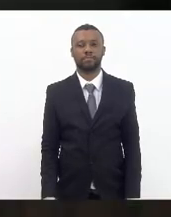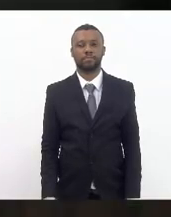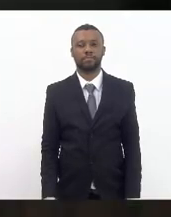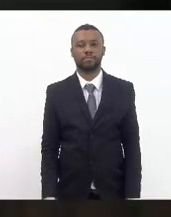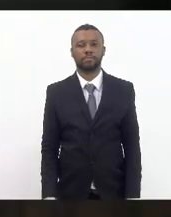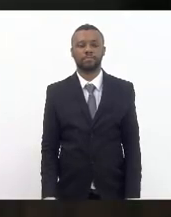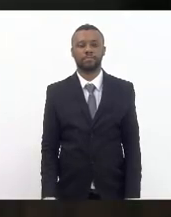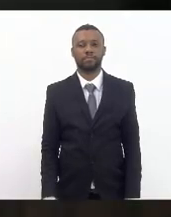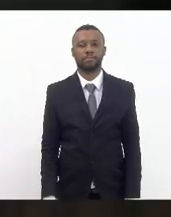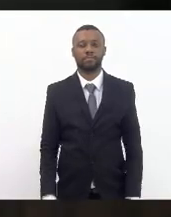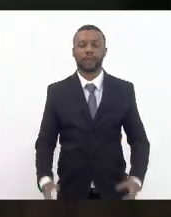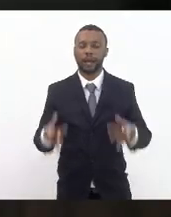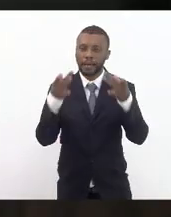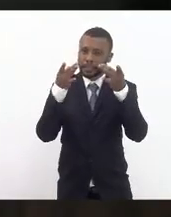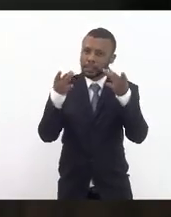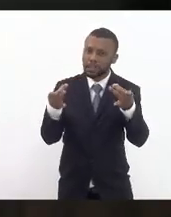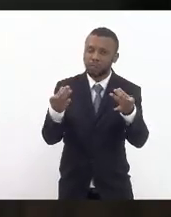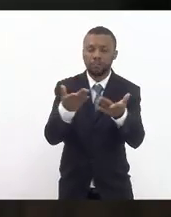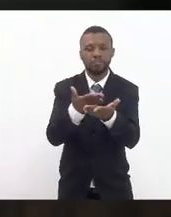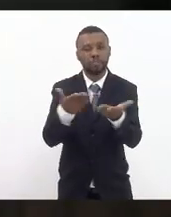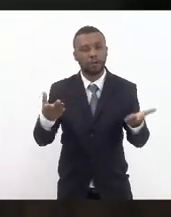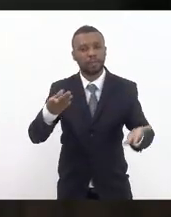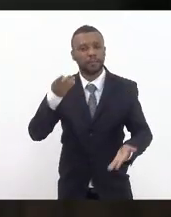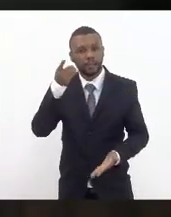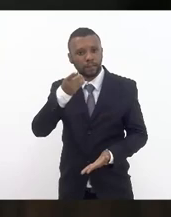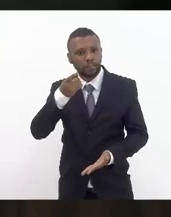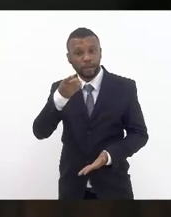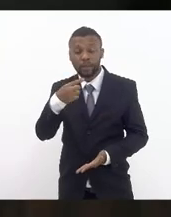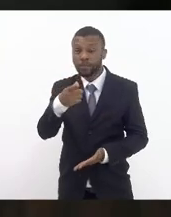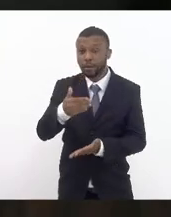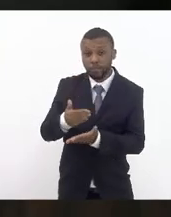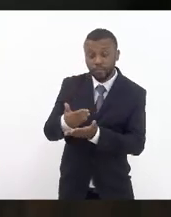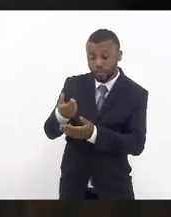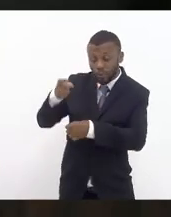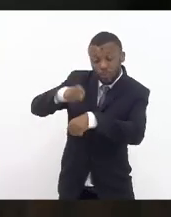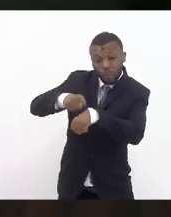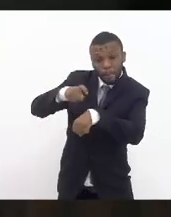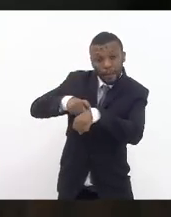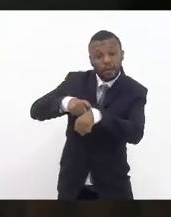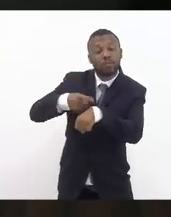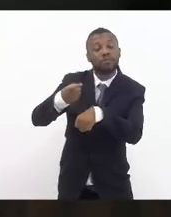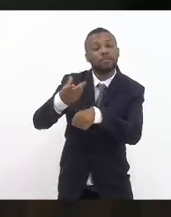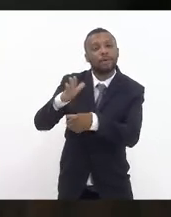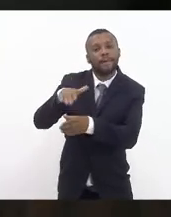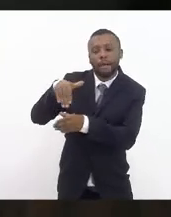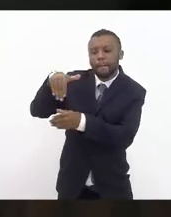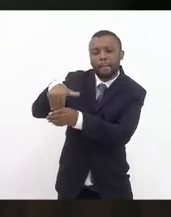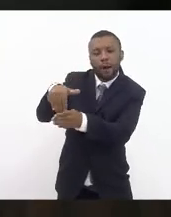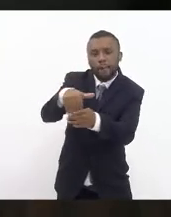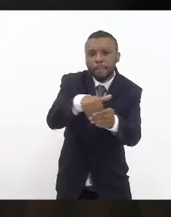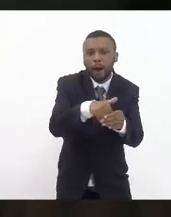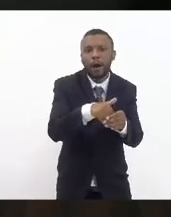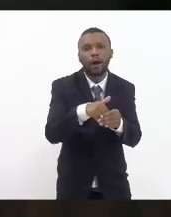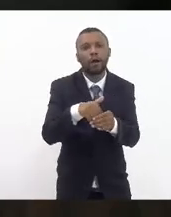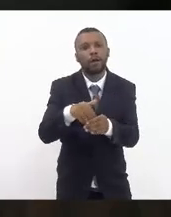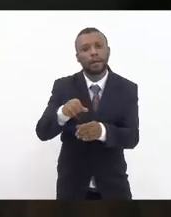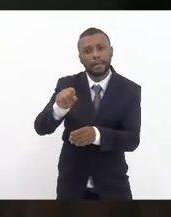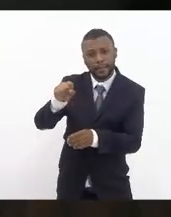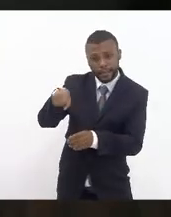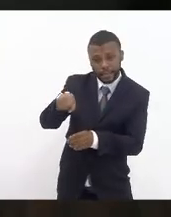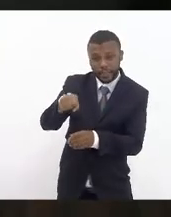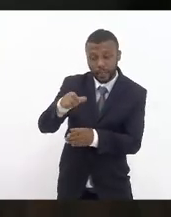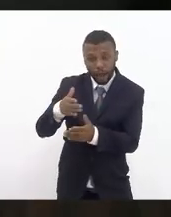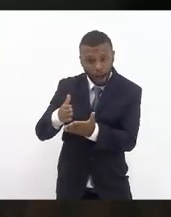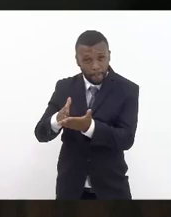Atenção, senhores parlamentares, estamos em procedimento de votação, votando sim, aprova a